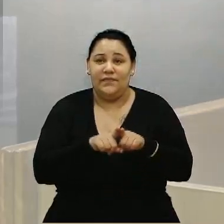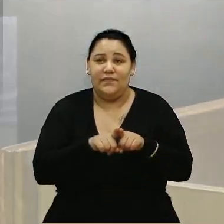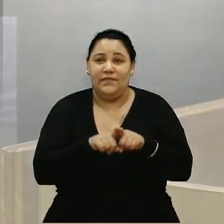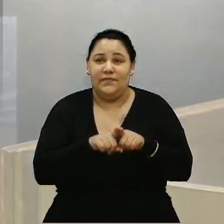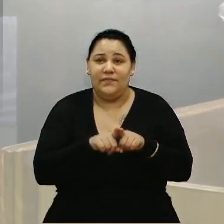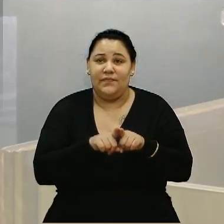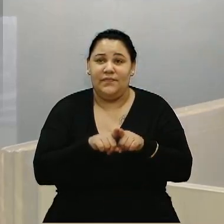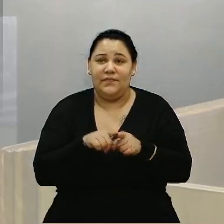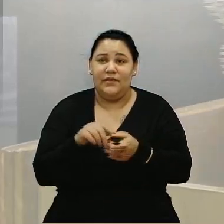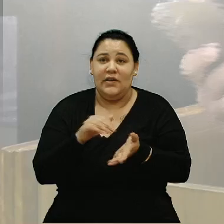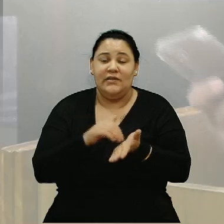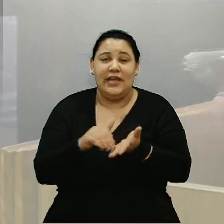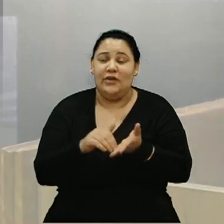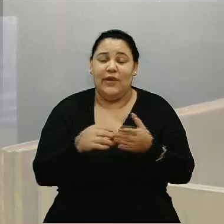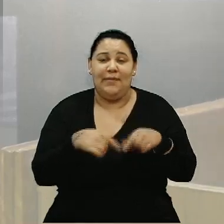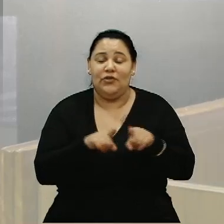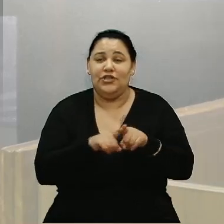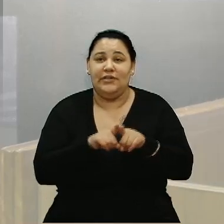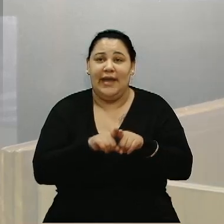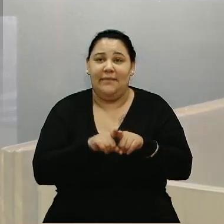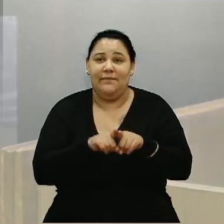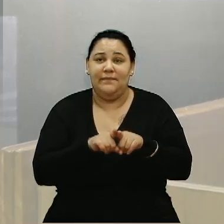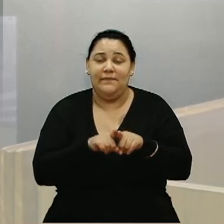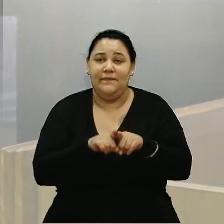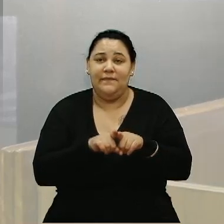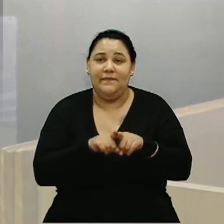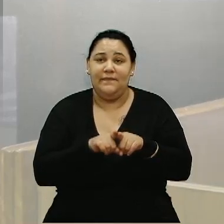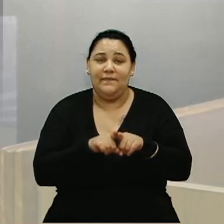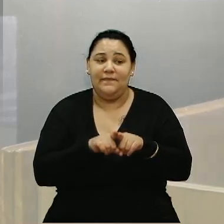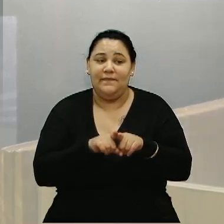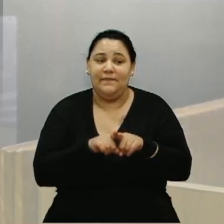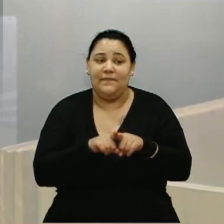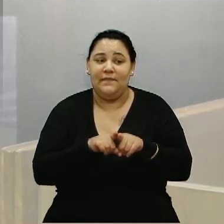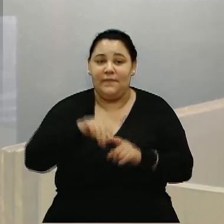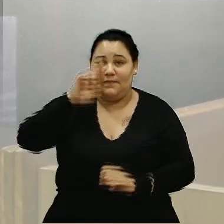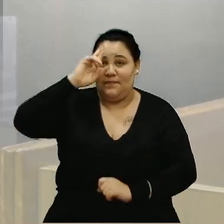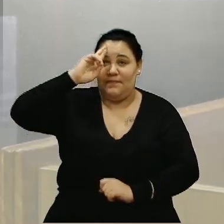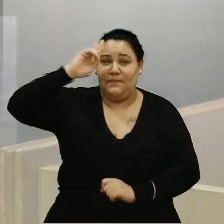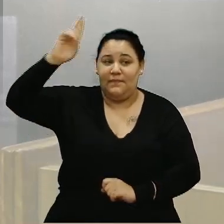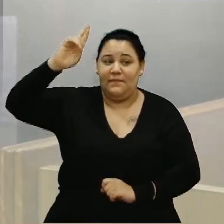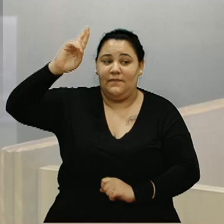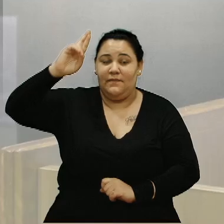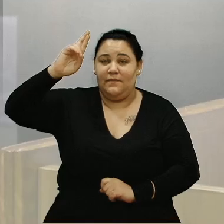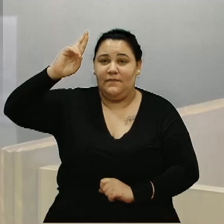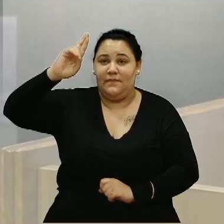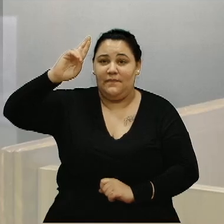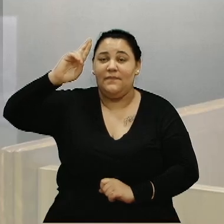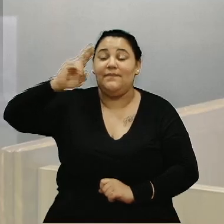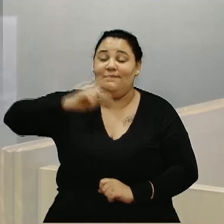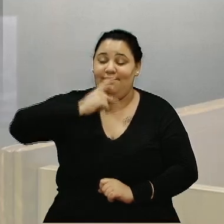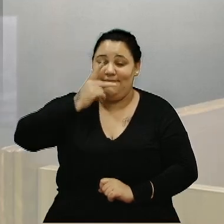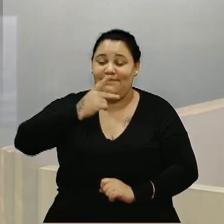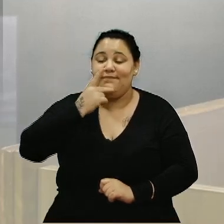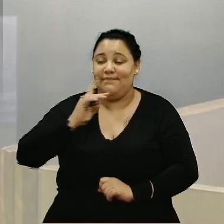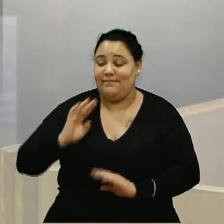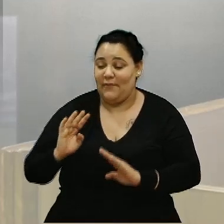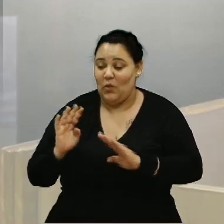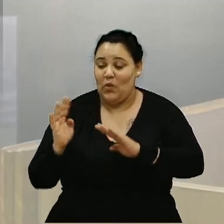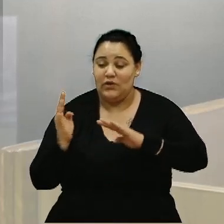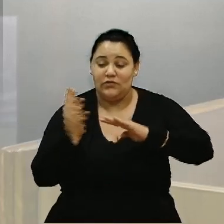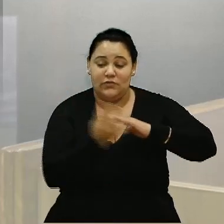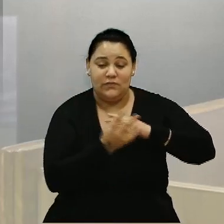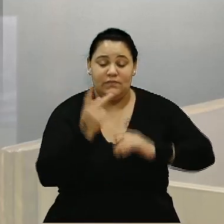secretário de transporte disse que era obras, mas a chefe de gabinete, o prefeito, e nós estamos falando de um guarda-reio, vereadora